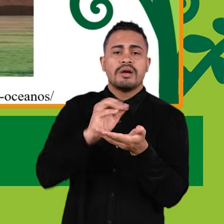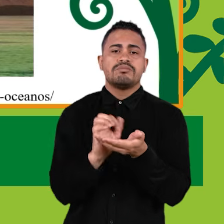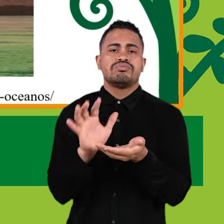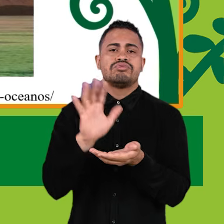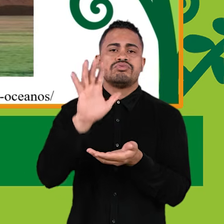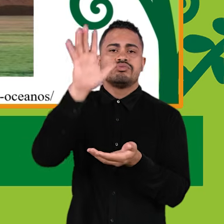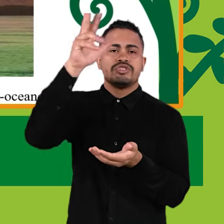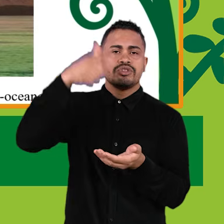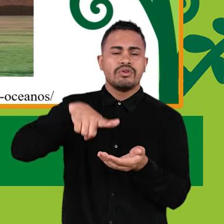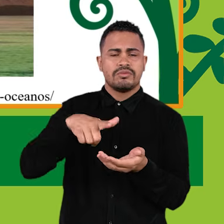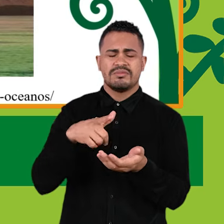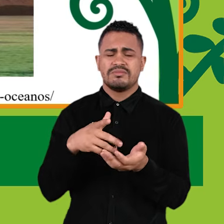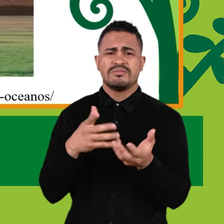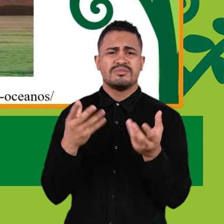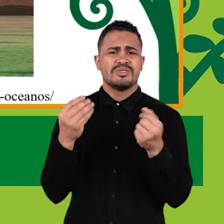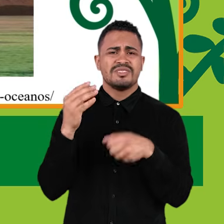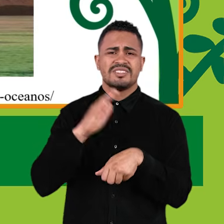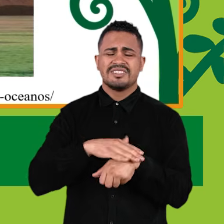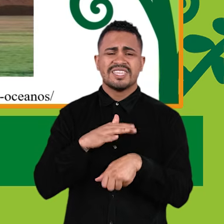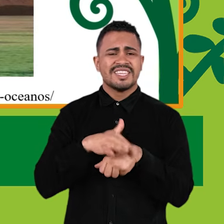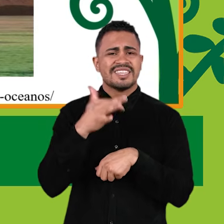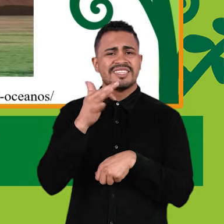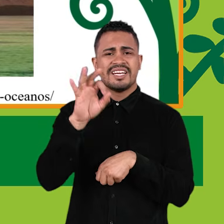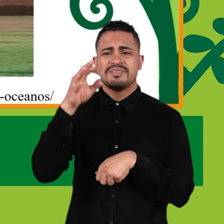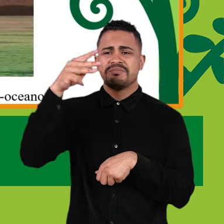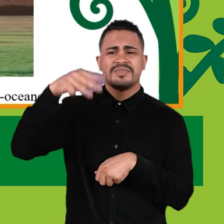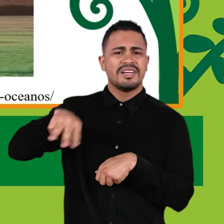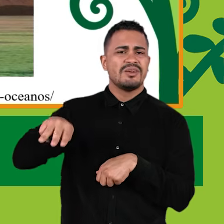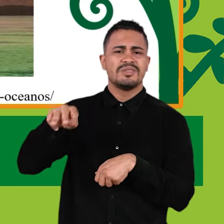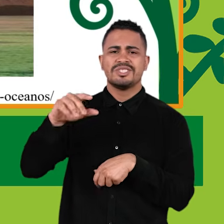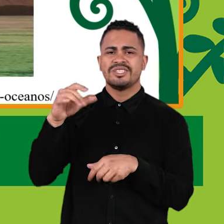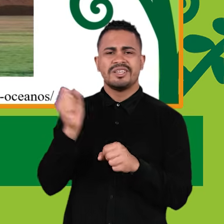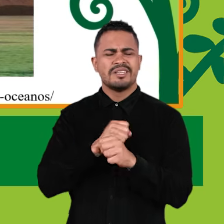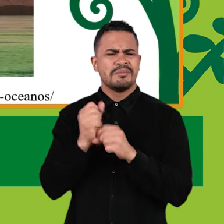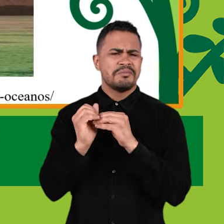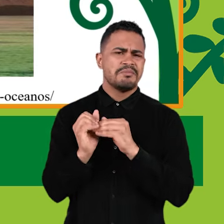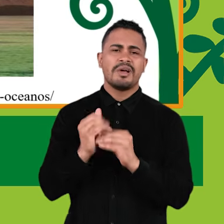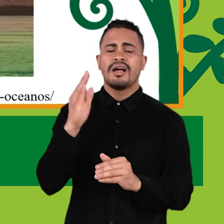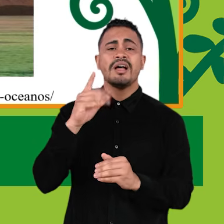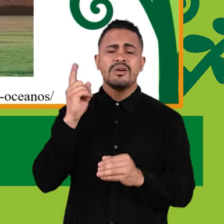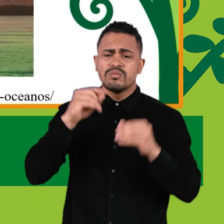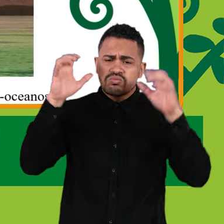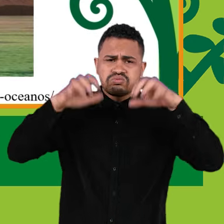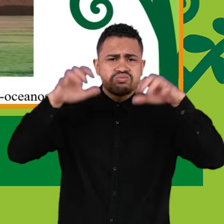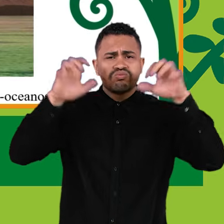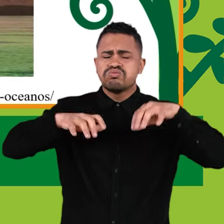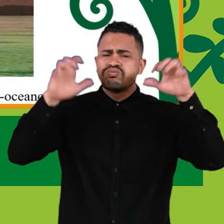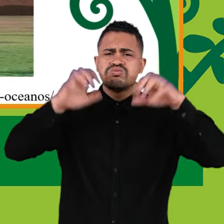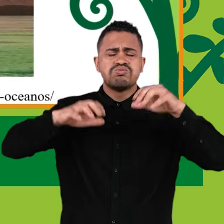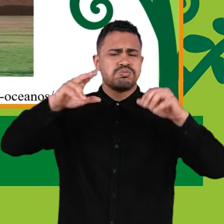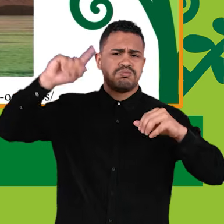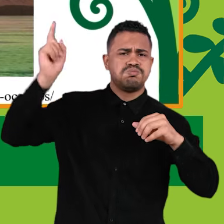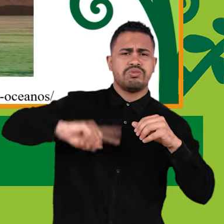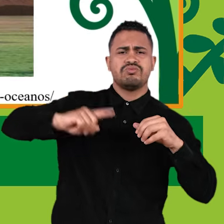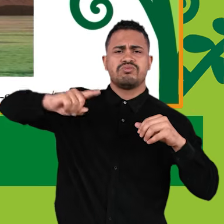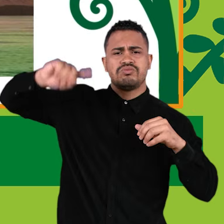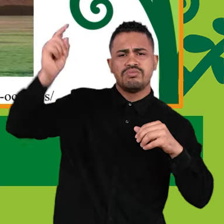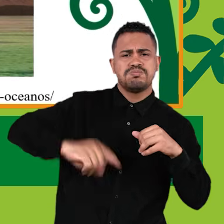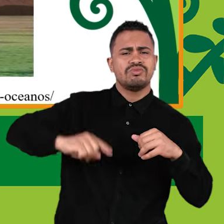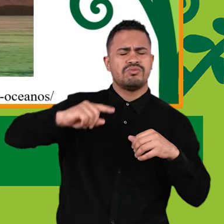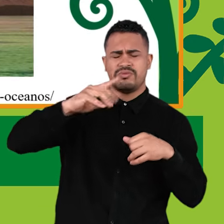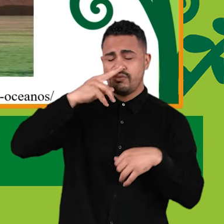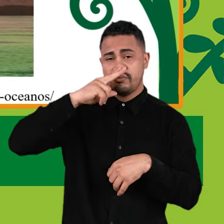Então isso passou dezenas de milhares de anos acontecendo, então chuvas fortíssimas, né, com tempestades elétricas